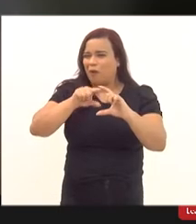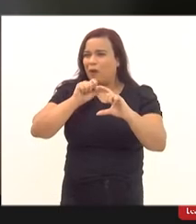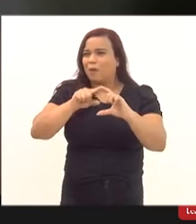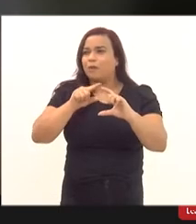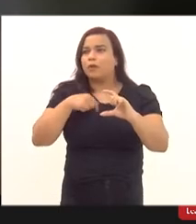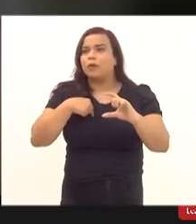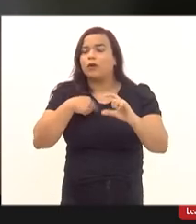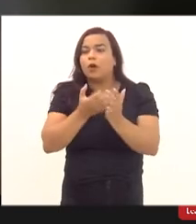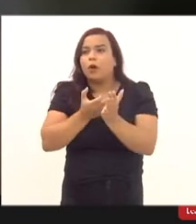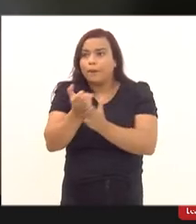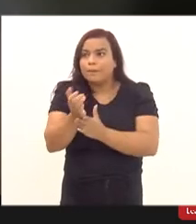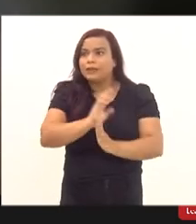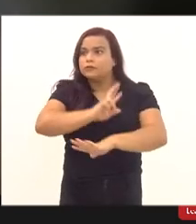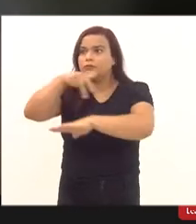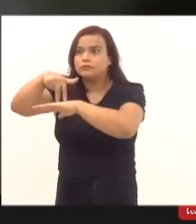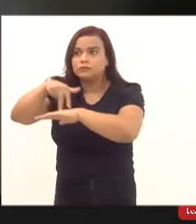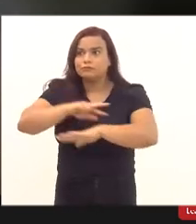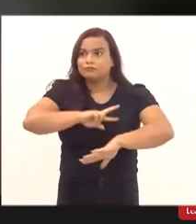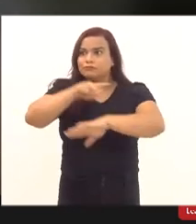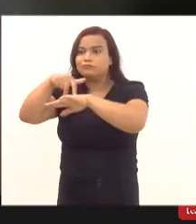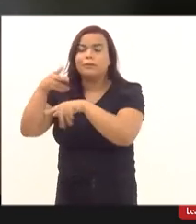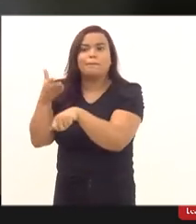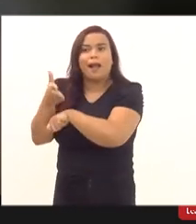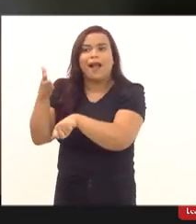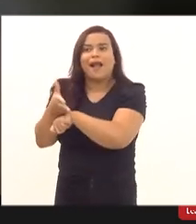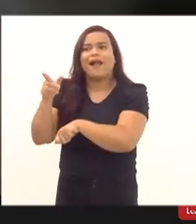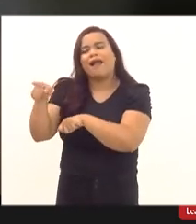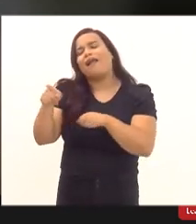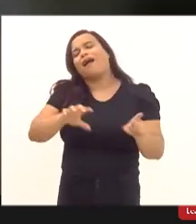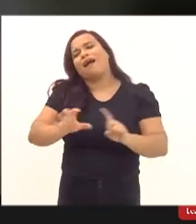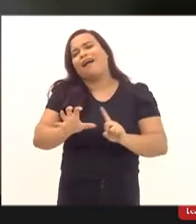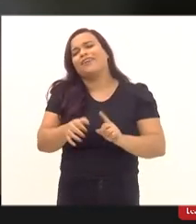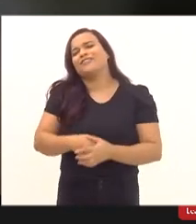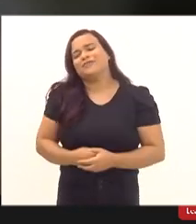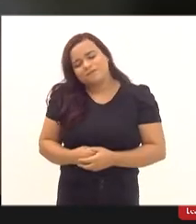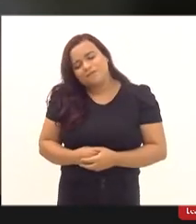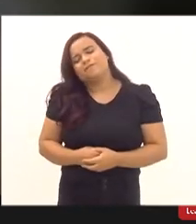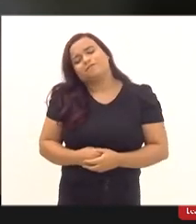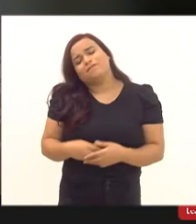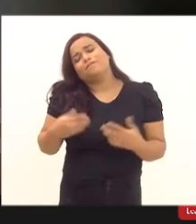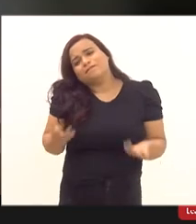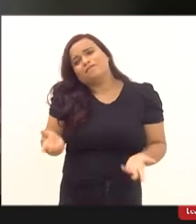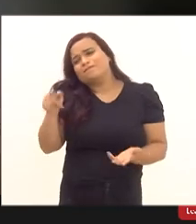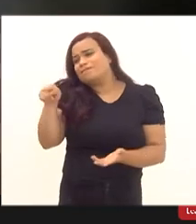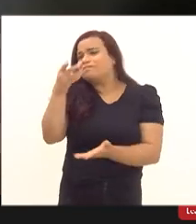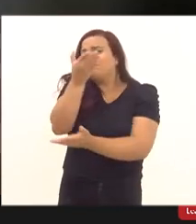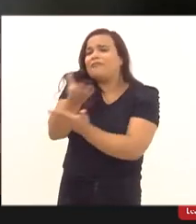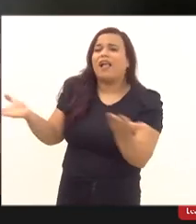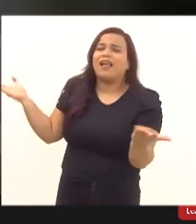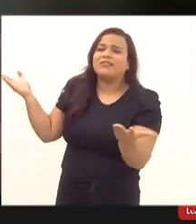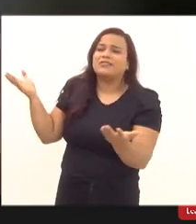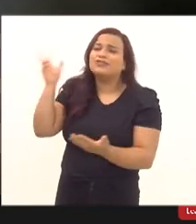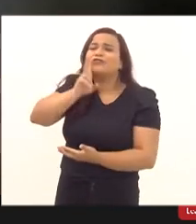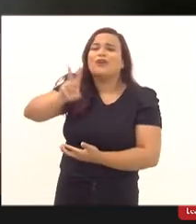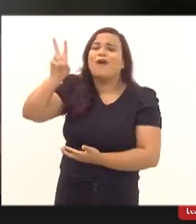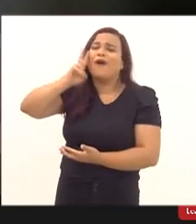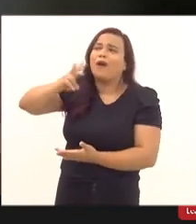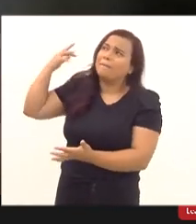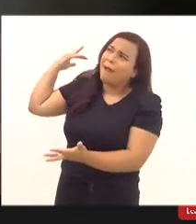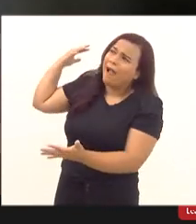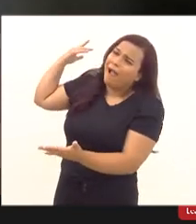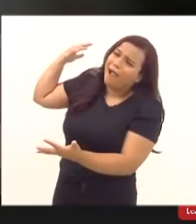presentes na nossa rádio então é impossível que se perca esse patrimônio